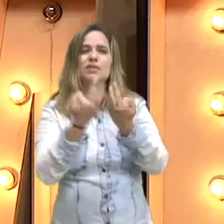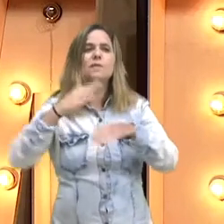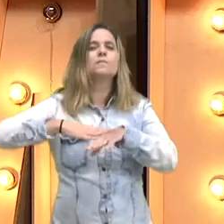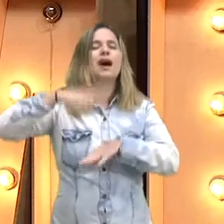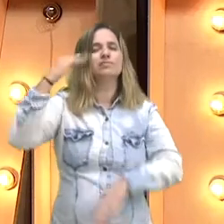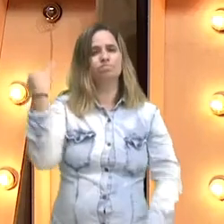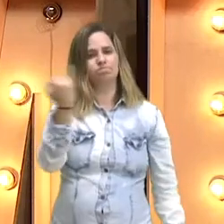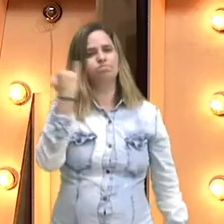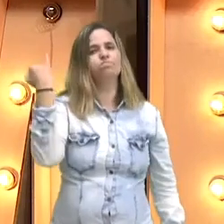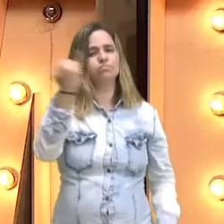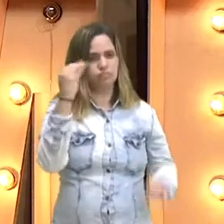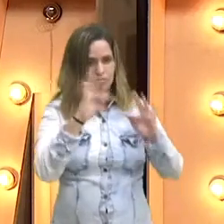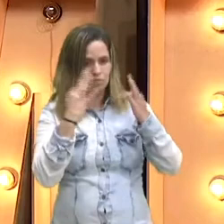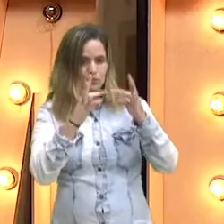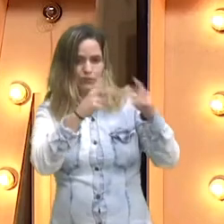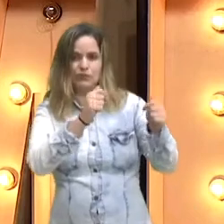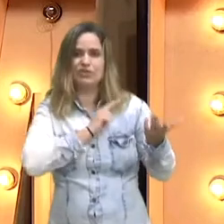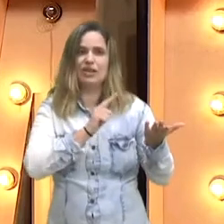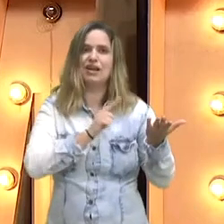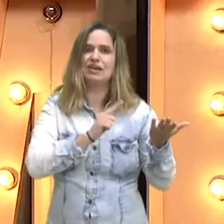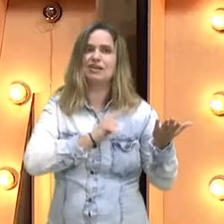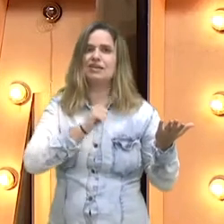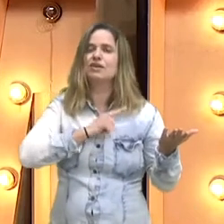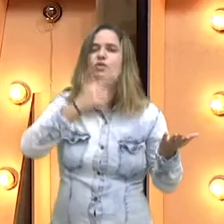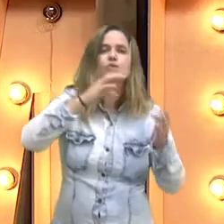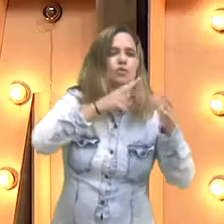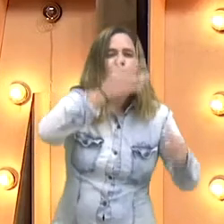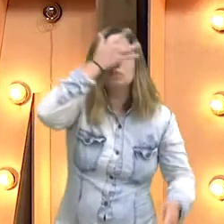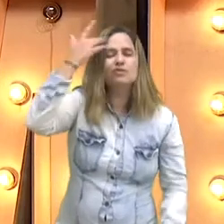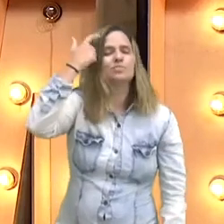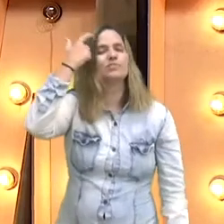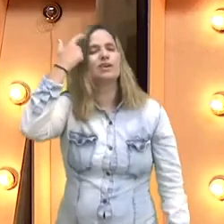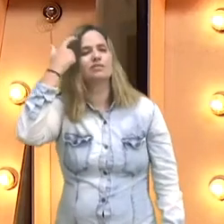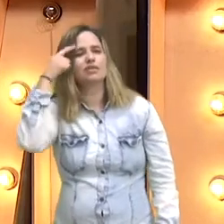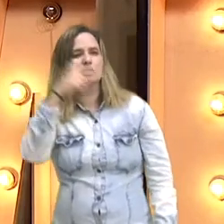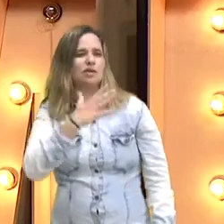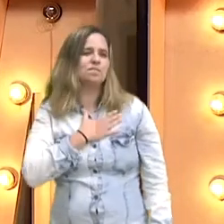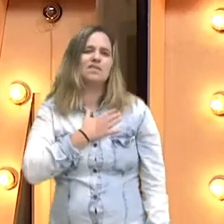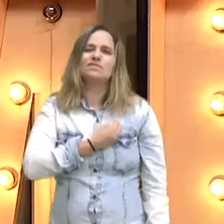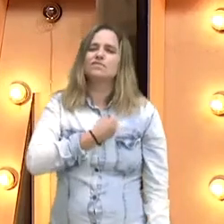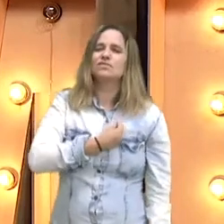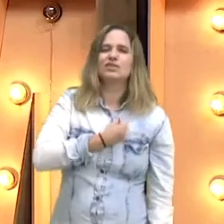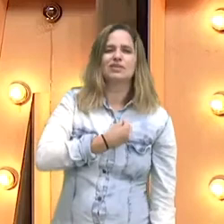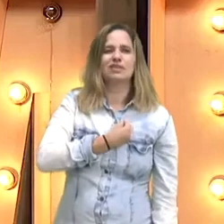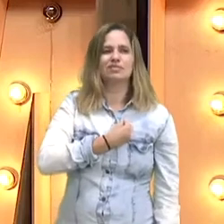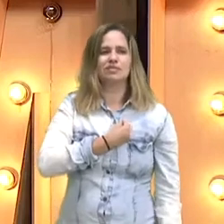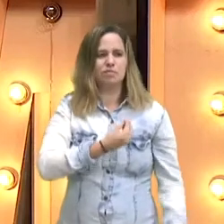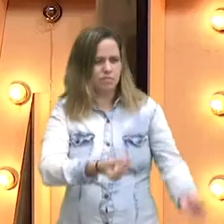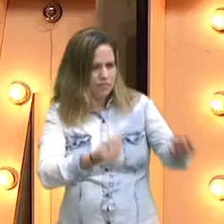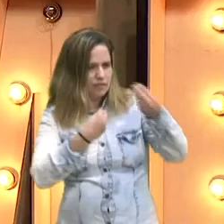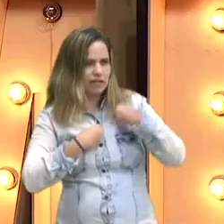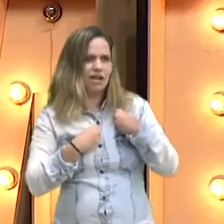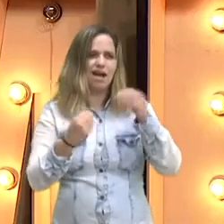mais importante que tudo que as pessoas pensam de mim. Família é mais importante que tudo o que possam me oferecer de aplauso,